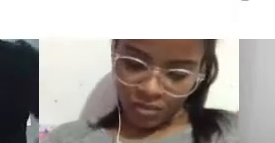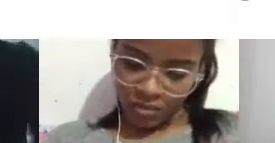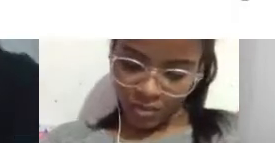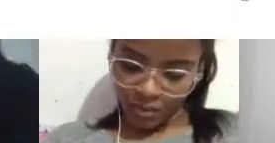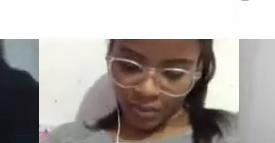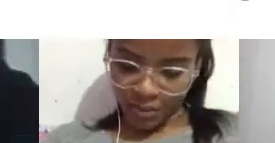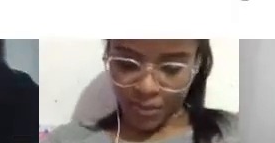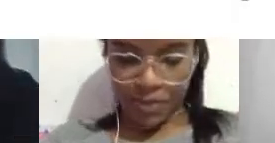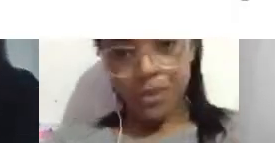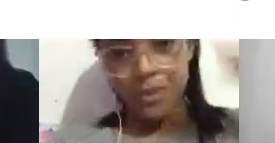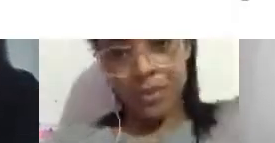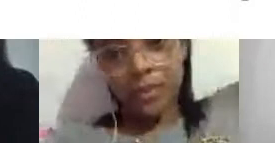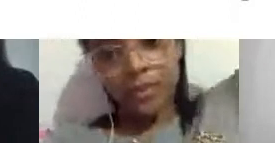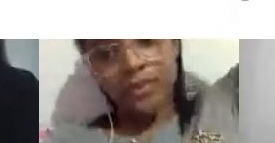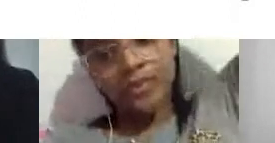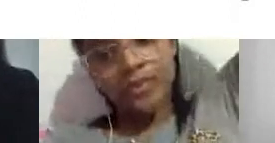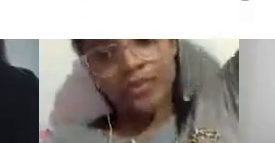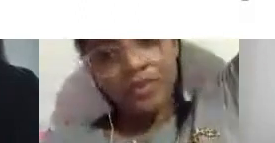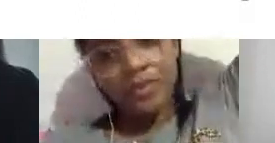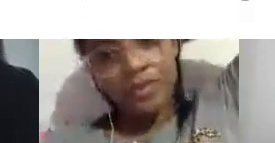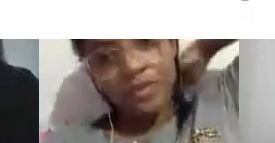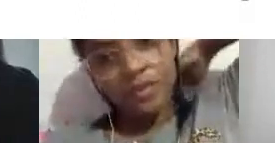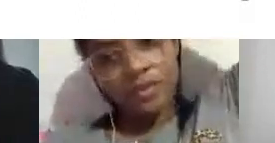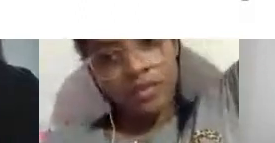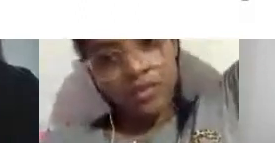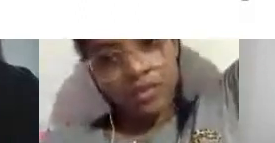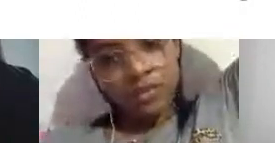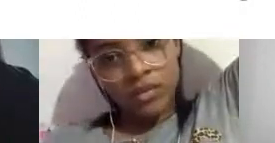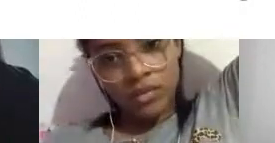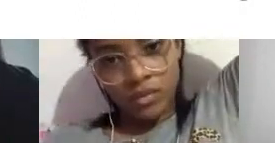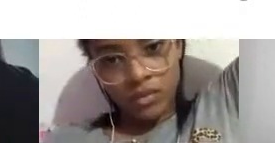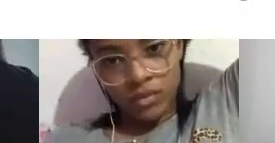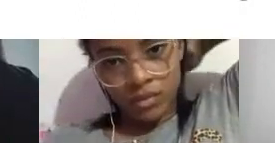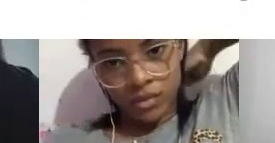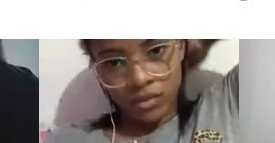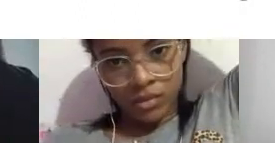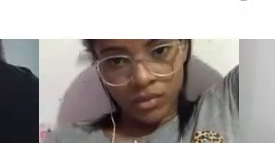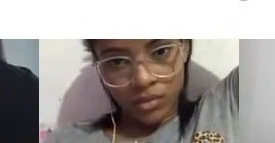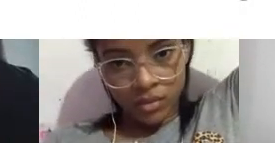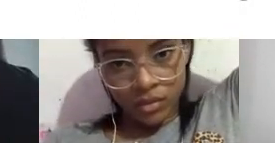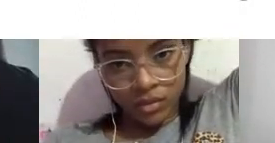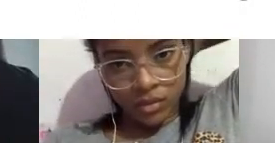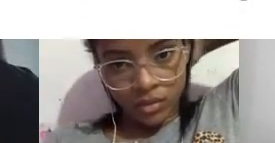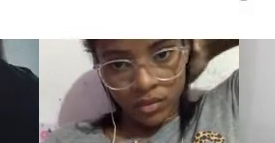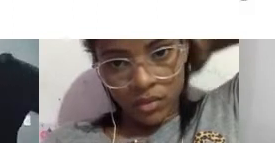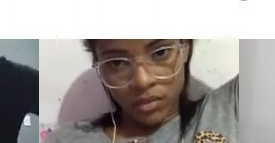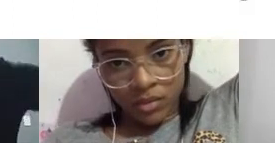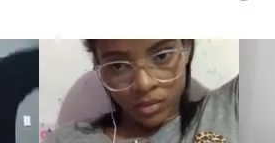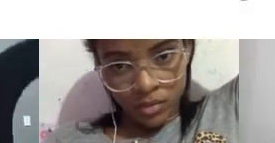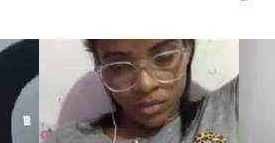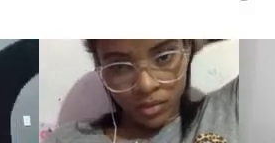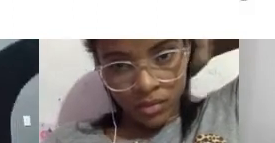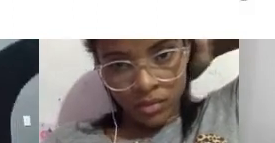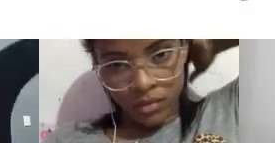adequada, porque o nosso intuito é salvar vida. Tá? Então, o que a gente deve fazer?